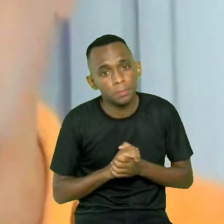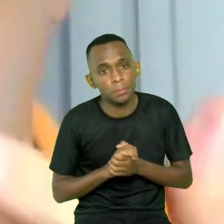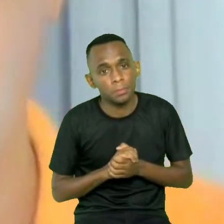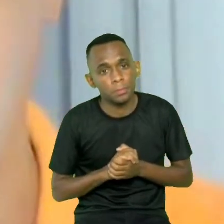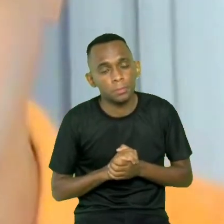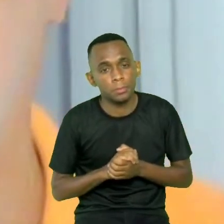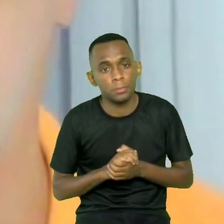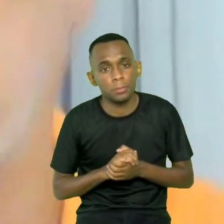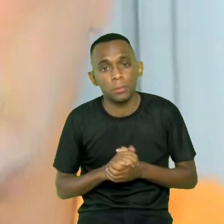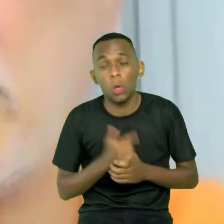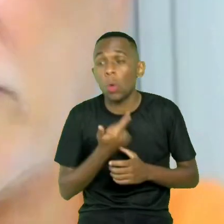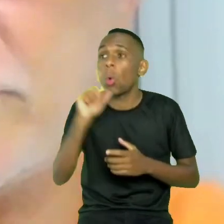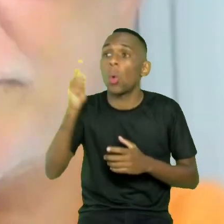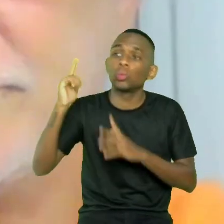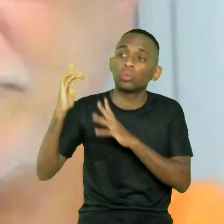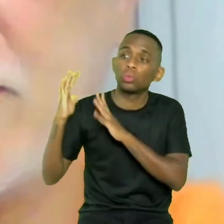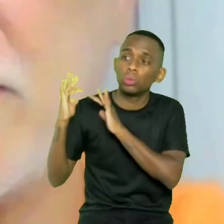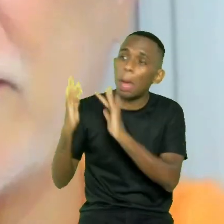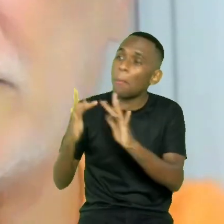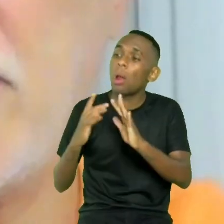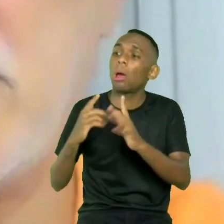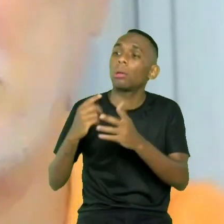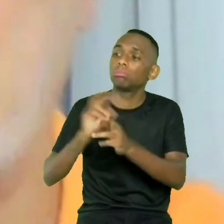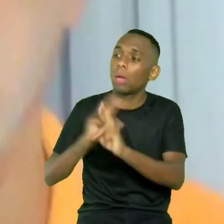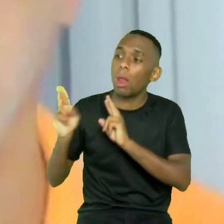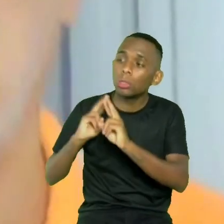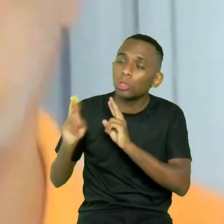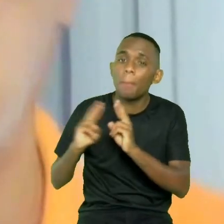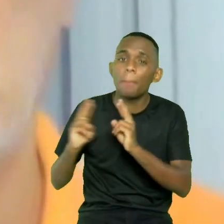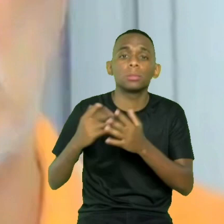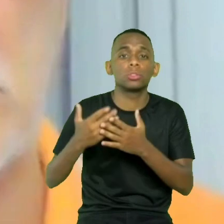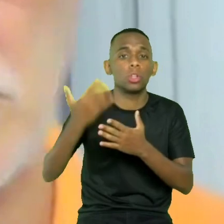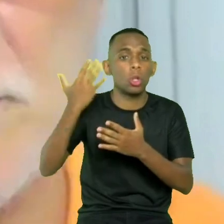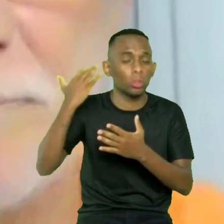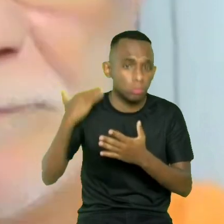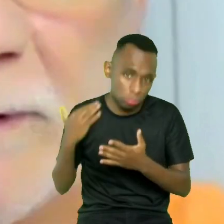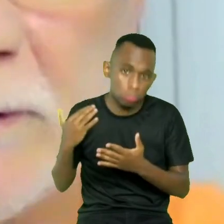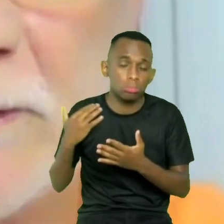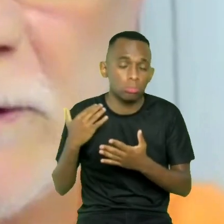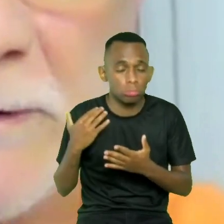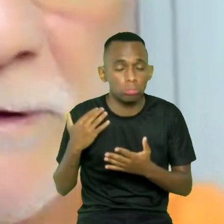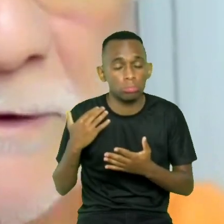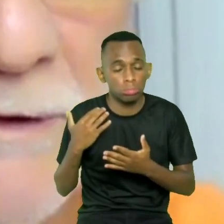Outros relacionamentos que ela tem a partir